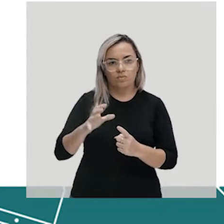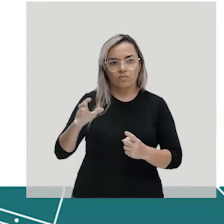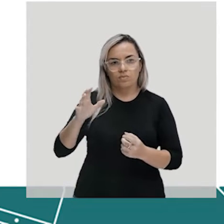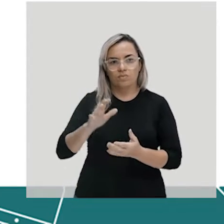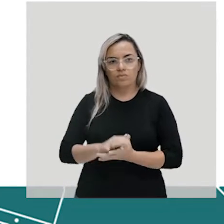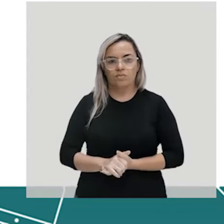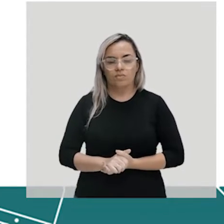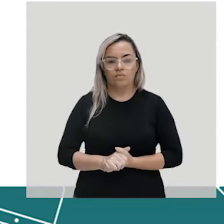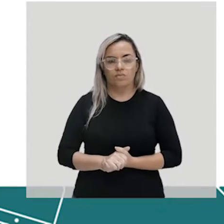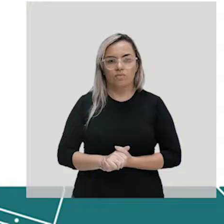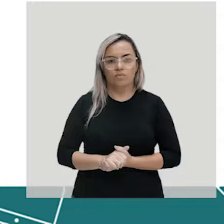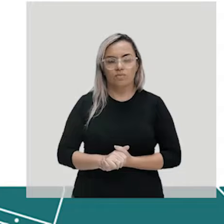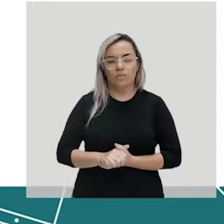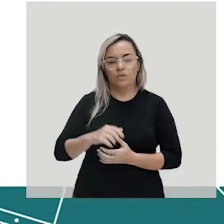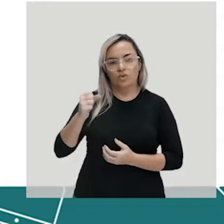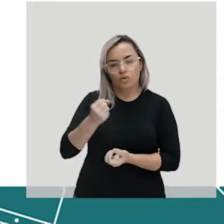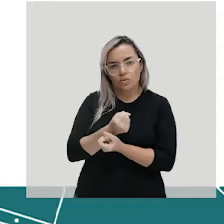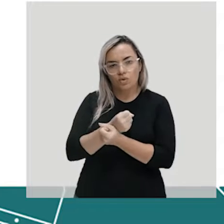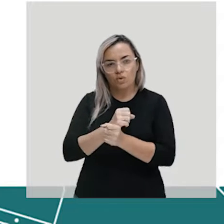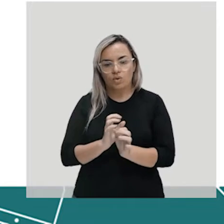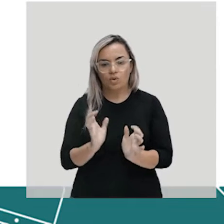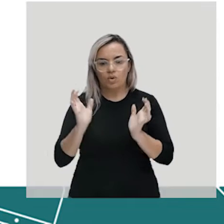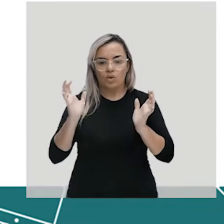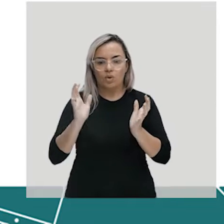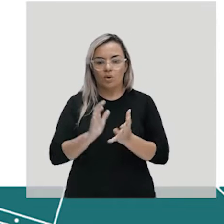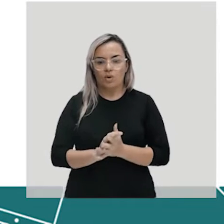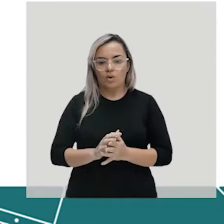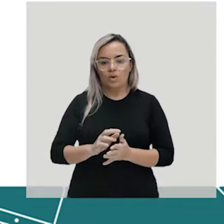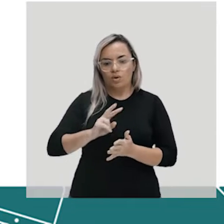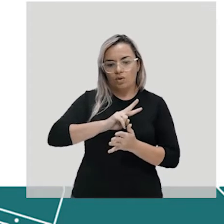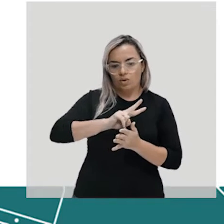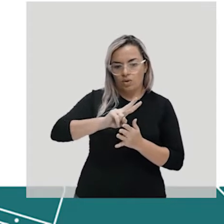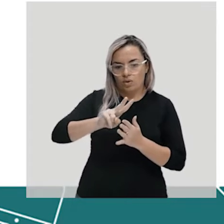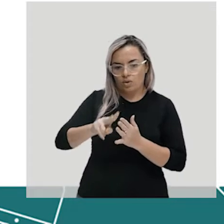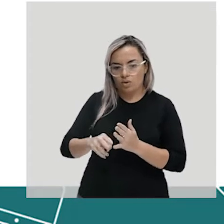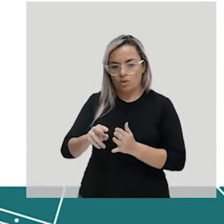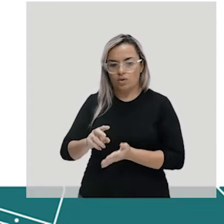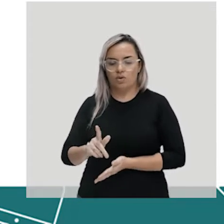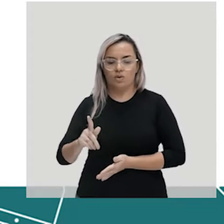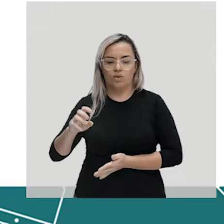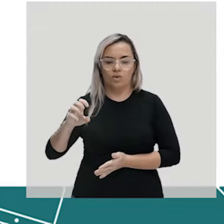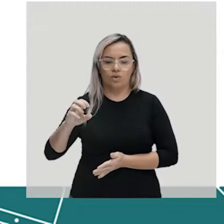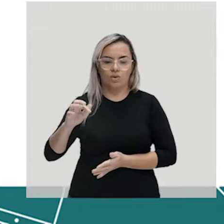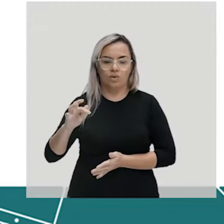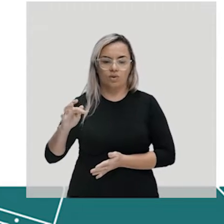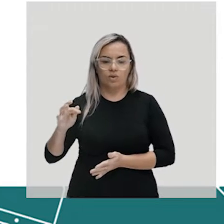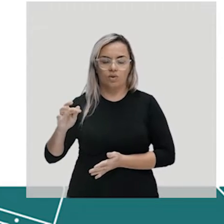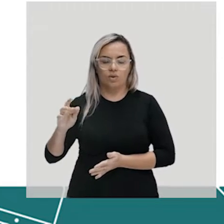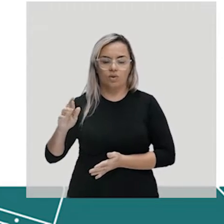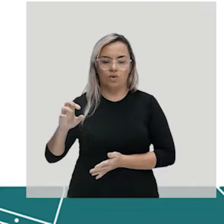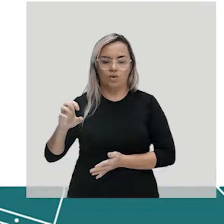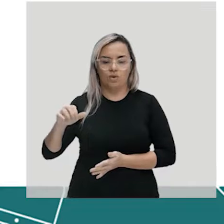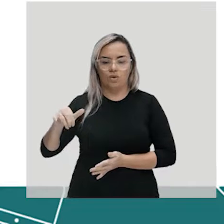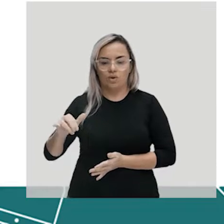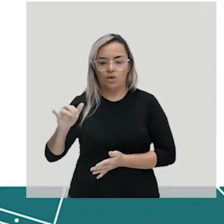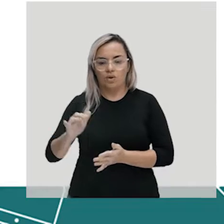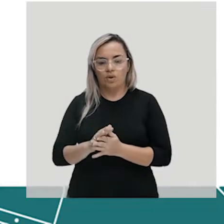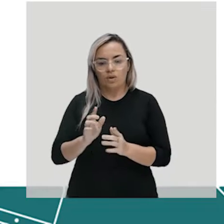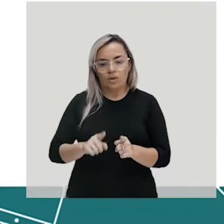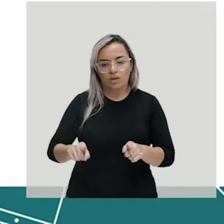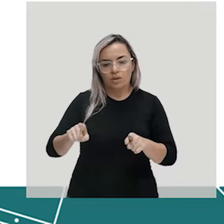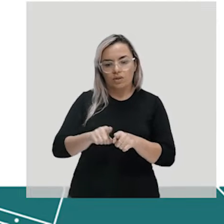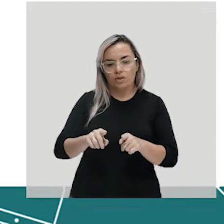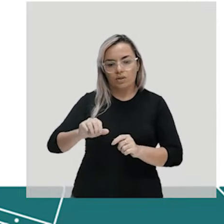cheiquisper do dial fechó ser do John Milton e mais recente vocês conhecem Jack Rowling que a autora de Harry